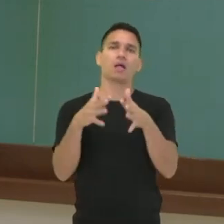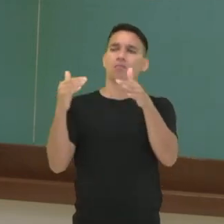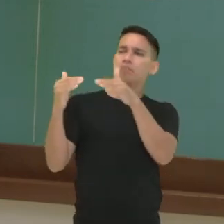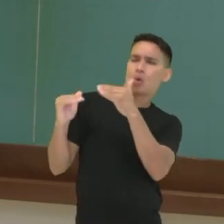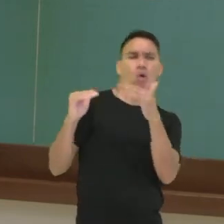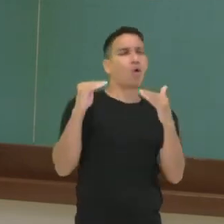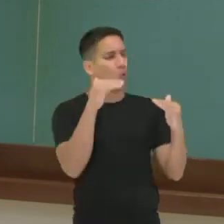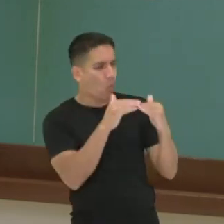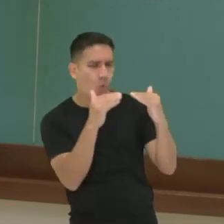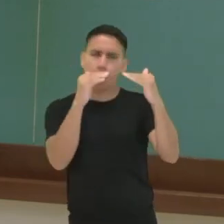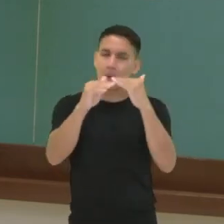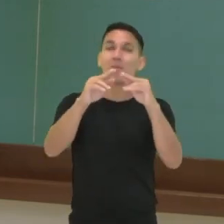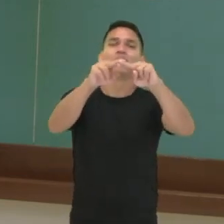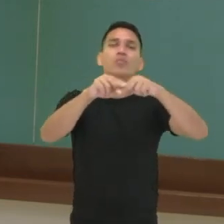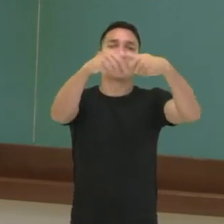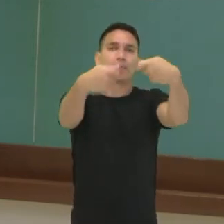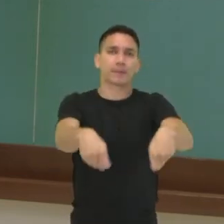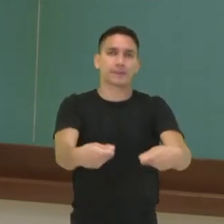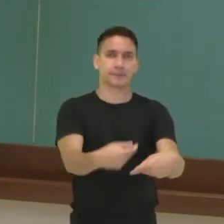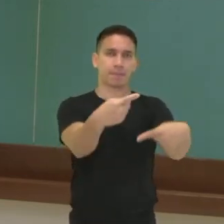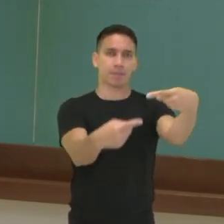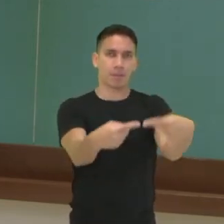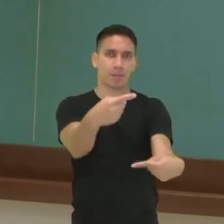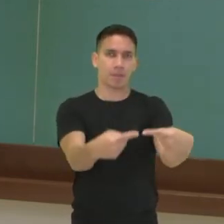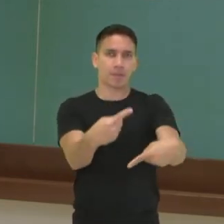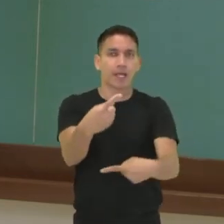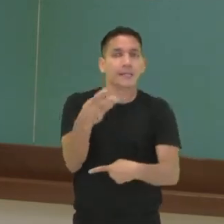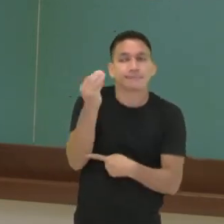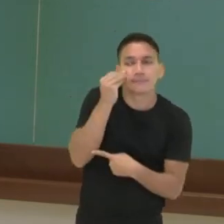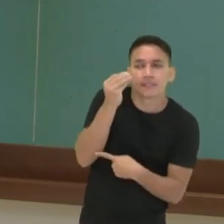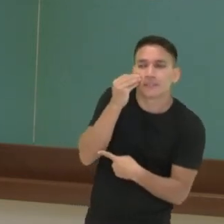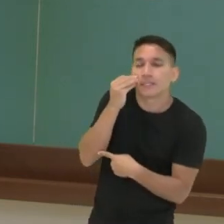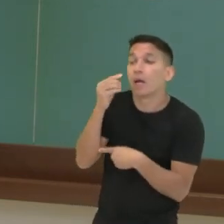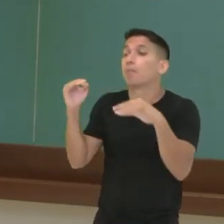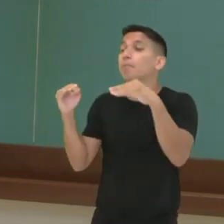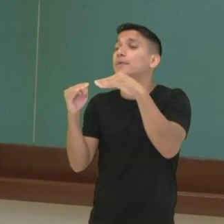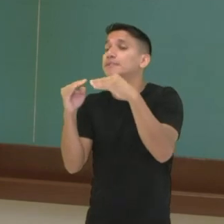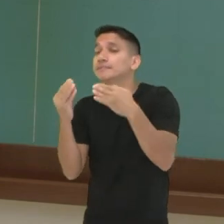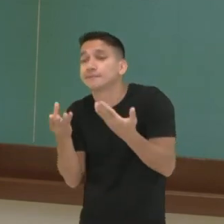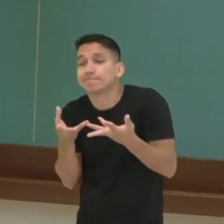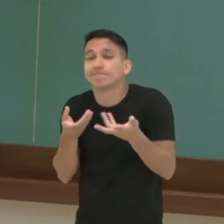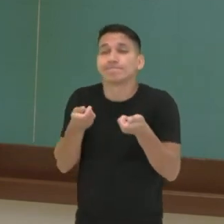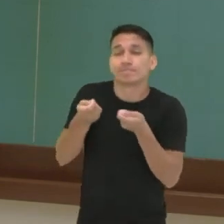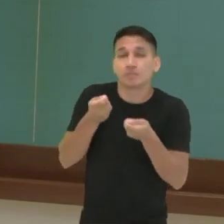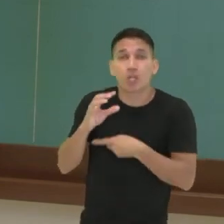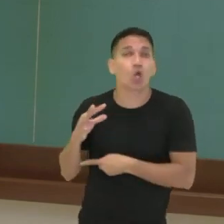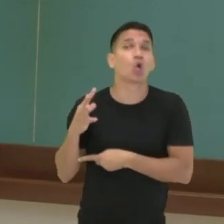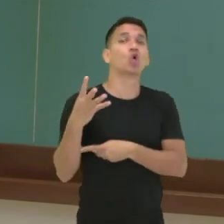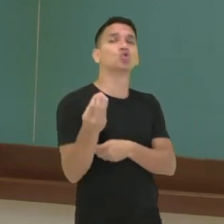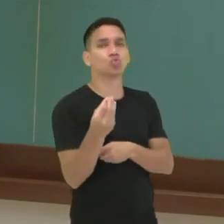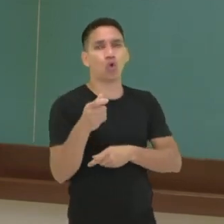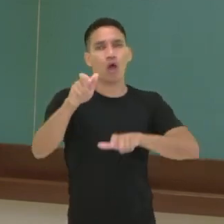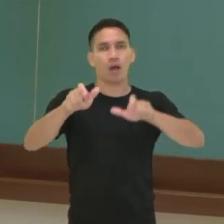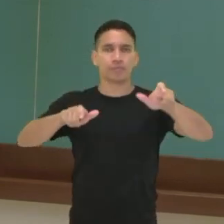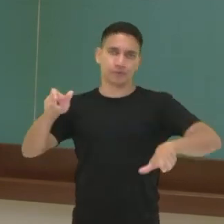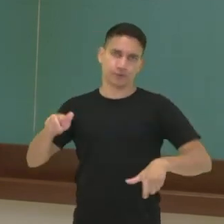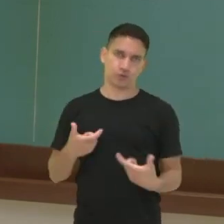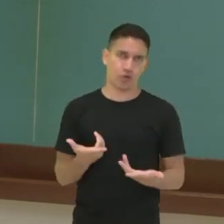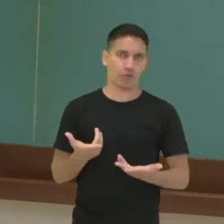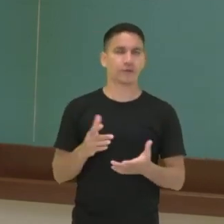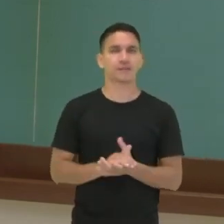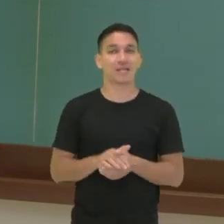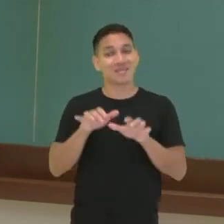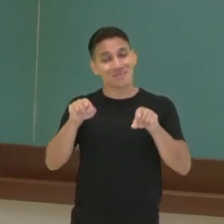de fazer política, de buscar consensos, de buscar o bem para todas as pessoas, né? Isso